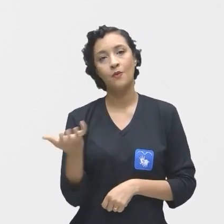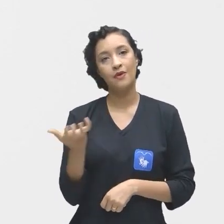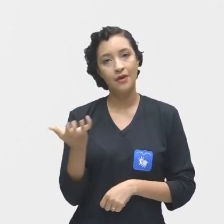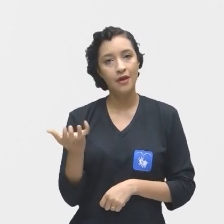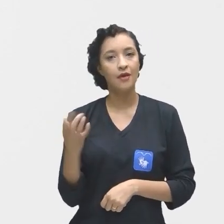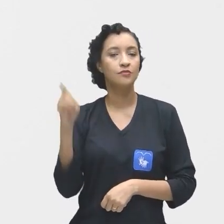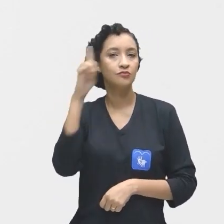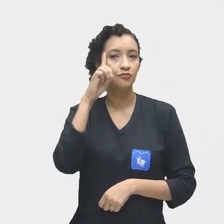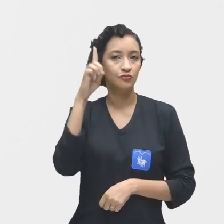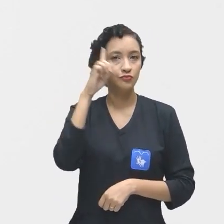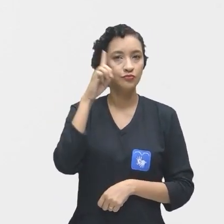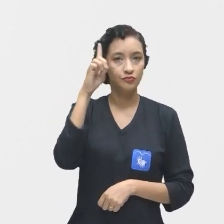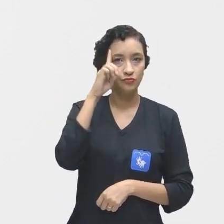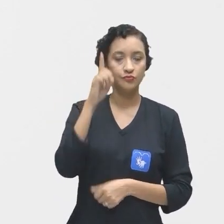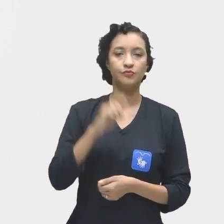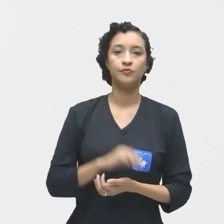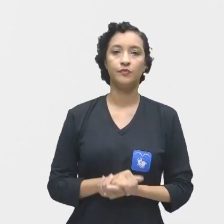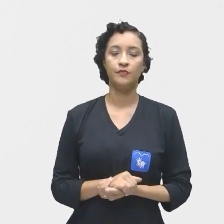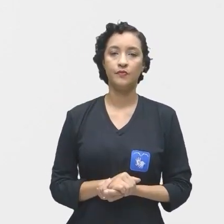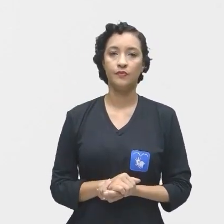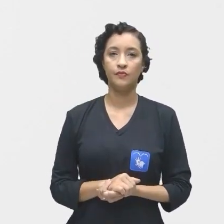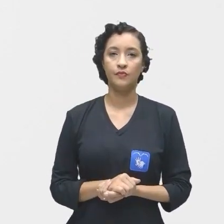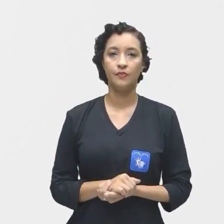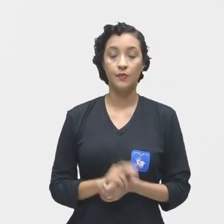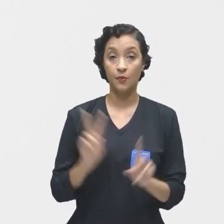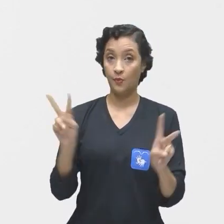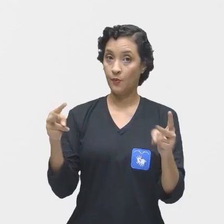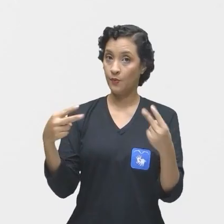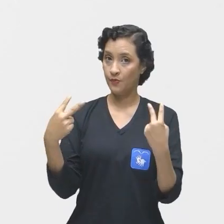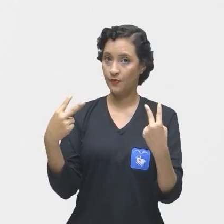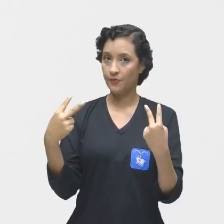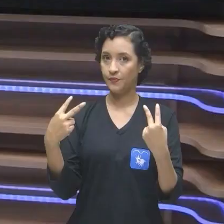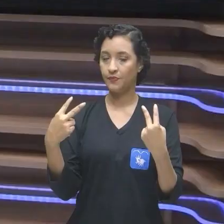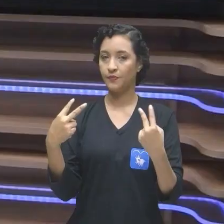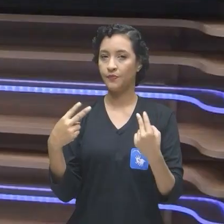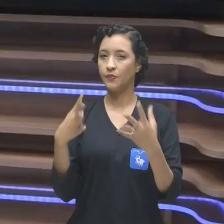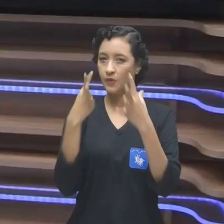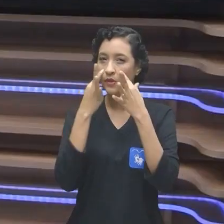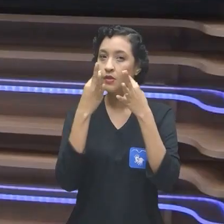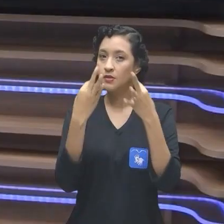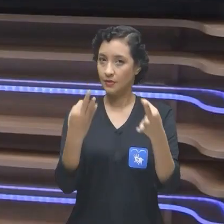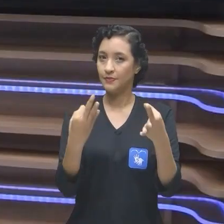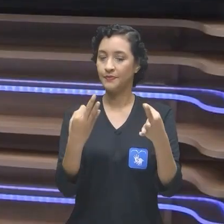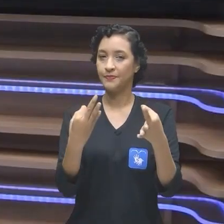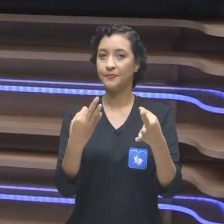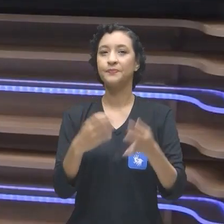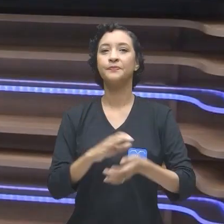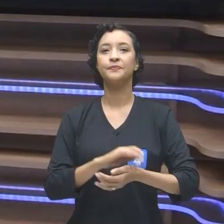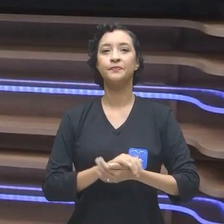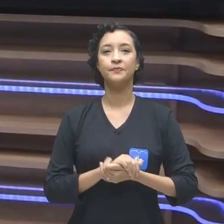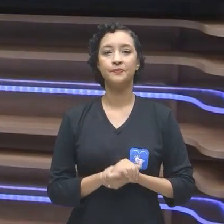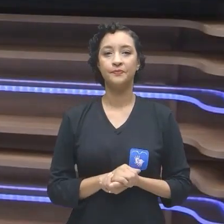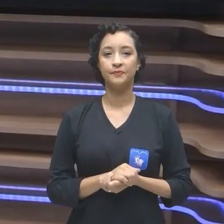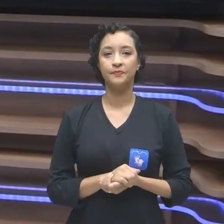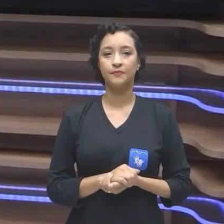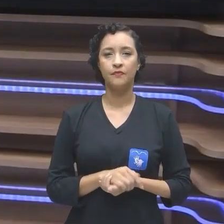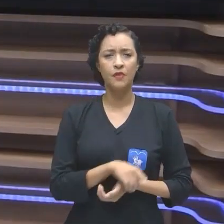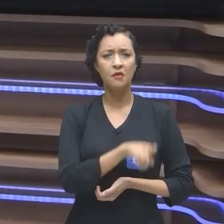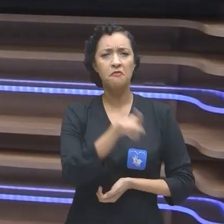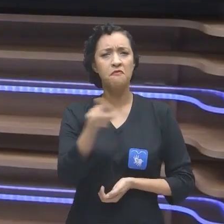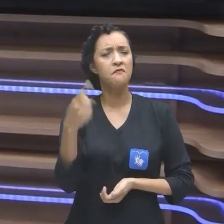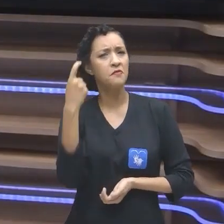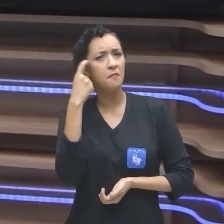dia. Então, olha aqui para mim, crianças, prestem bastante atenção. Aí você diz assim,